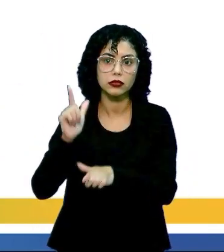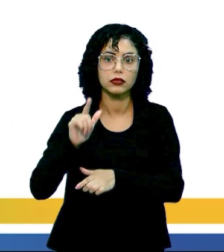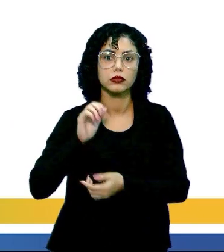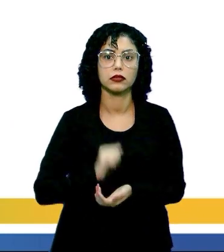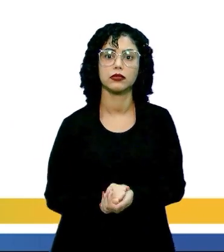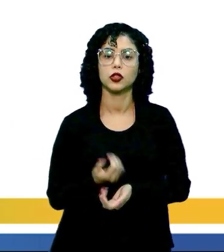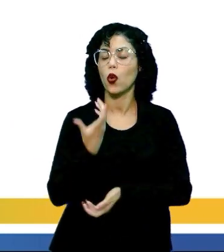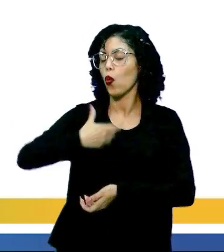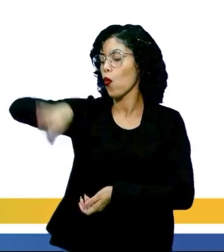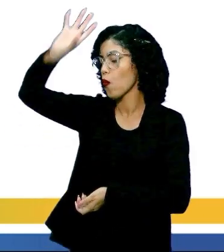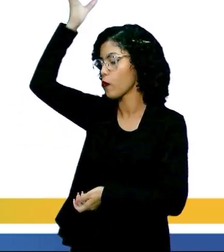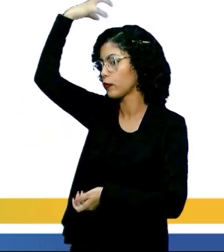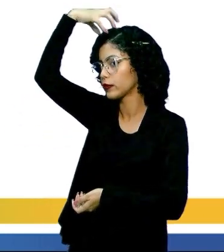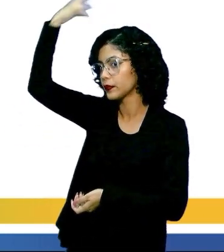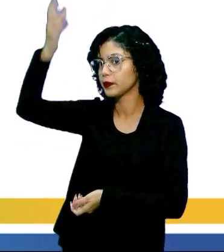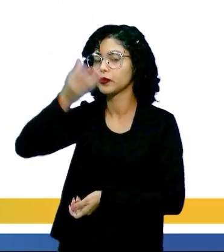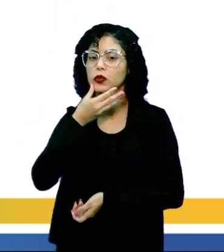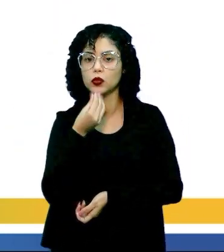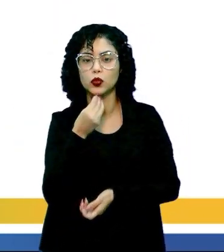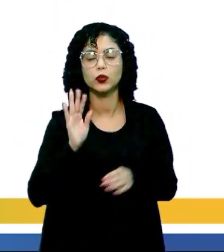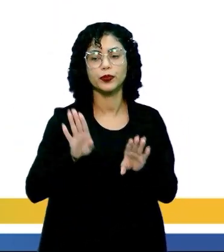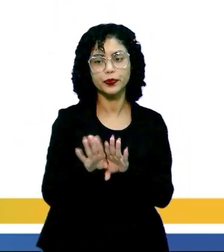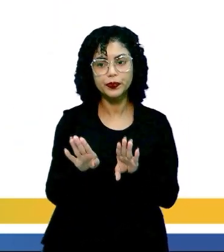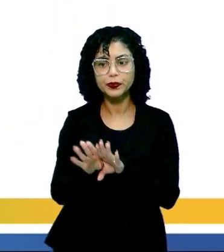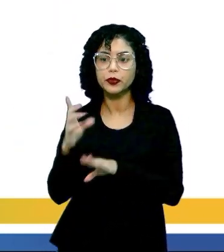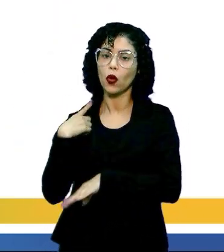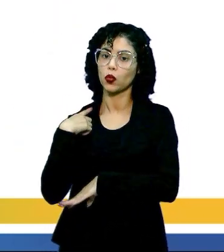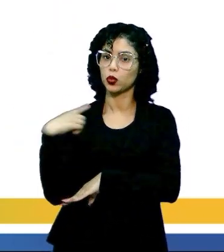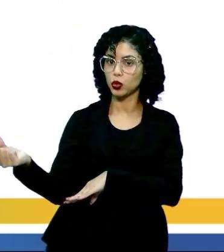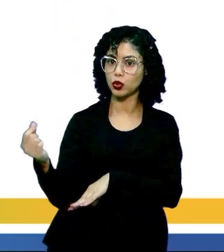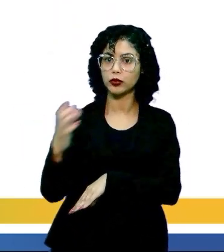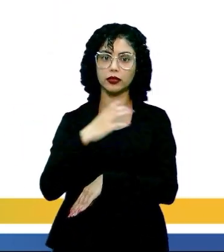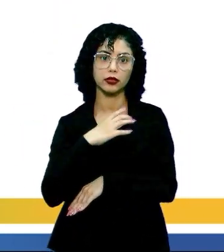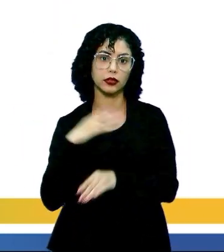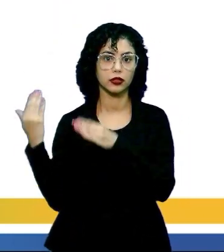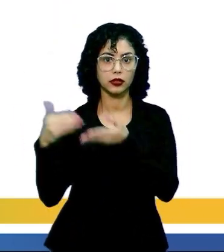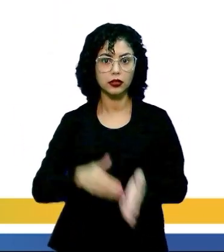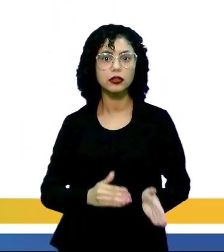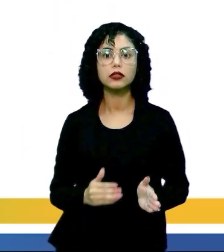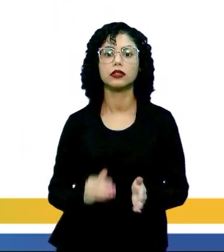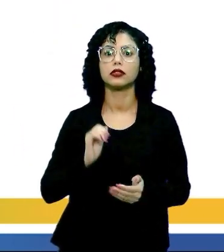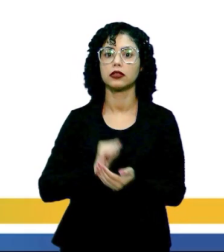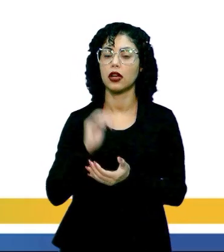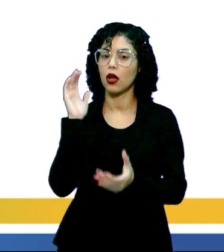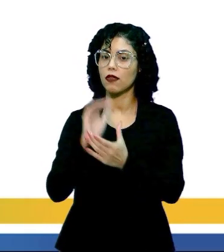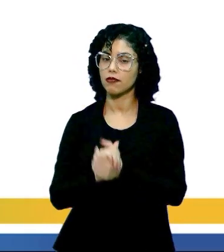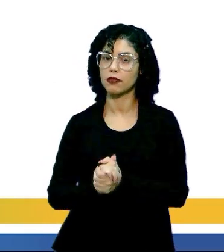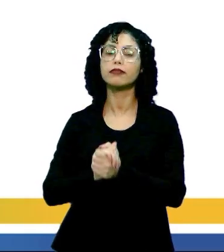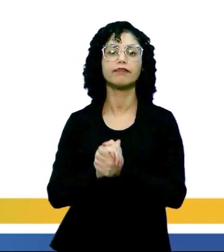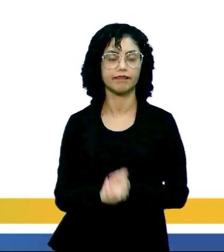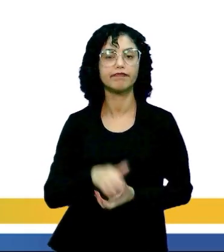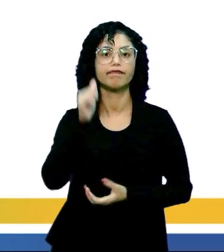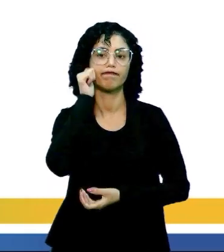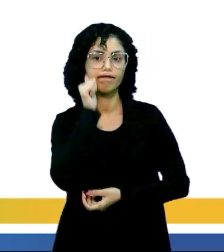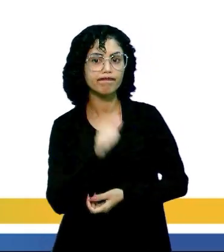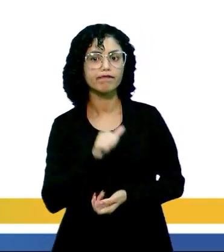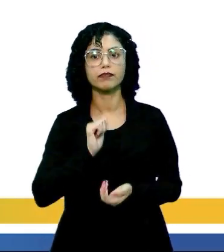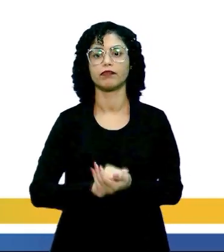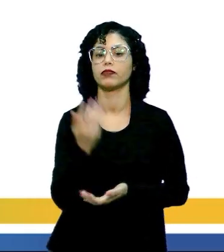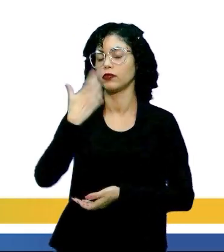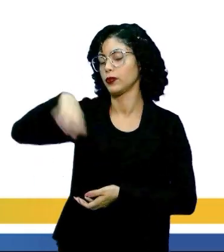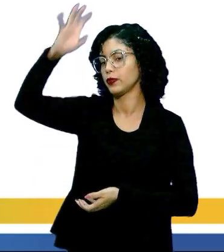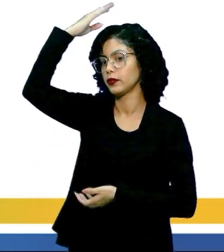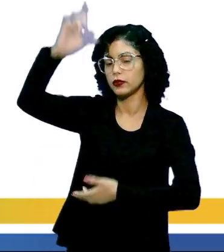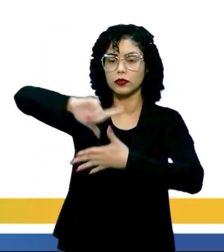um príncipe troiano de Vênus, fugindo de sua cidade, chegou ao Lácio e se casou com uma filha, né, de um